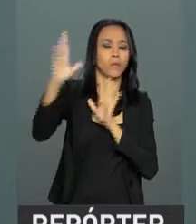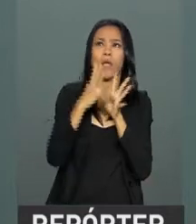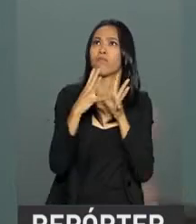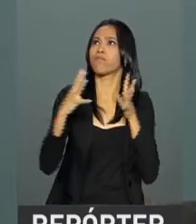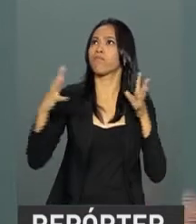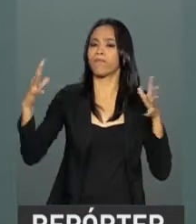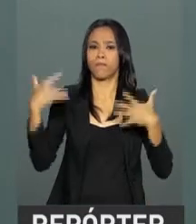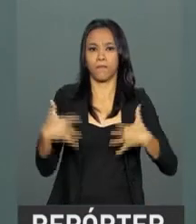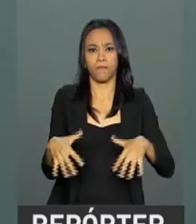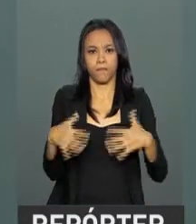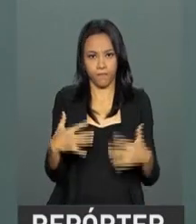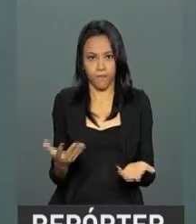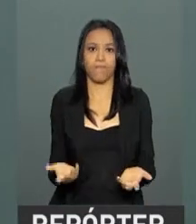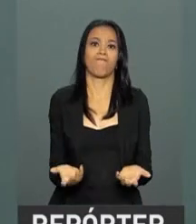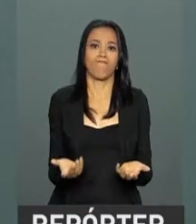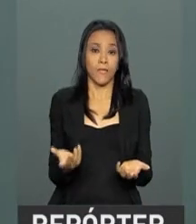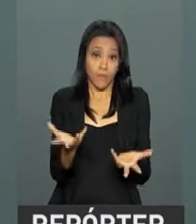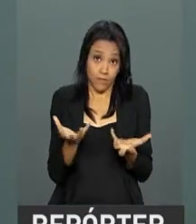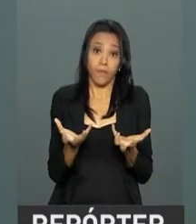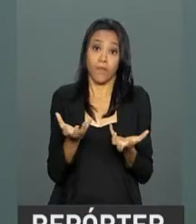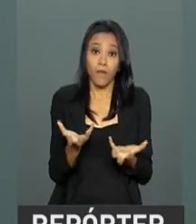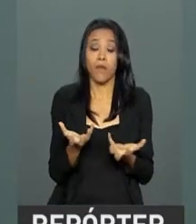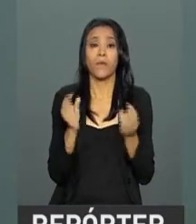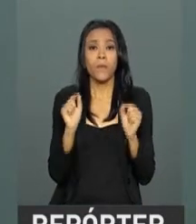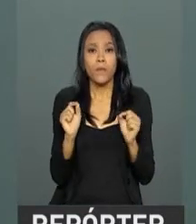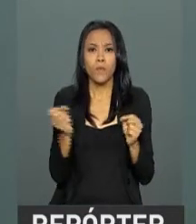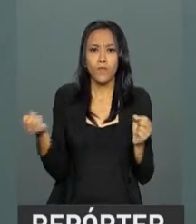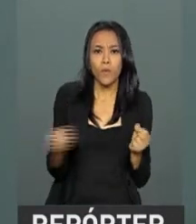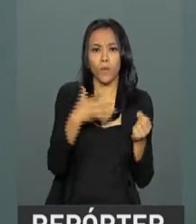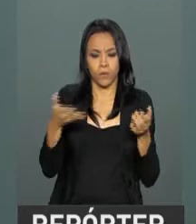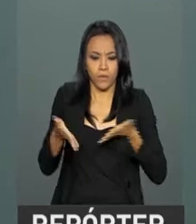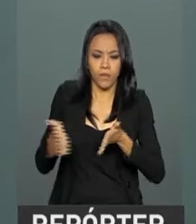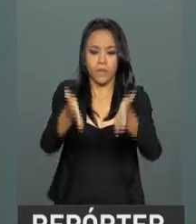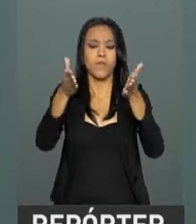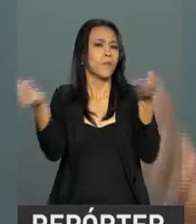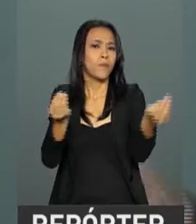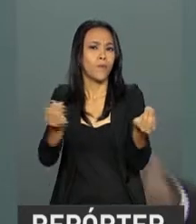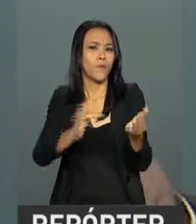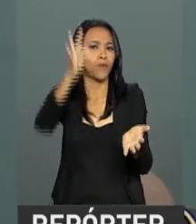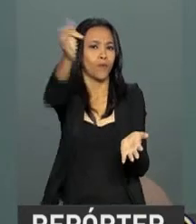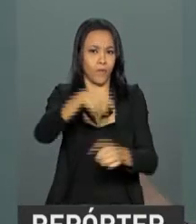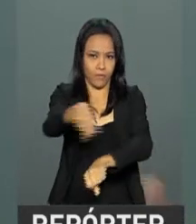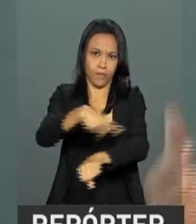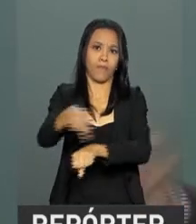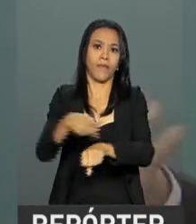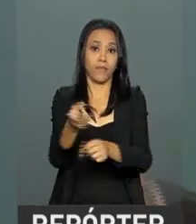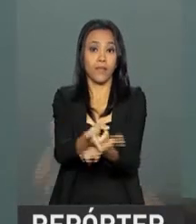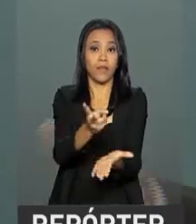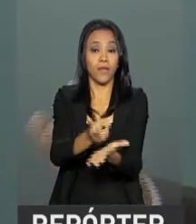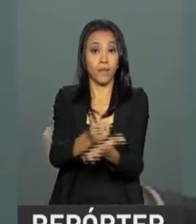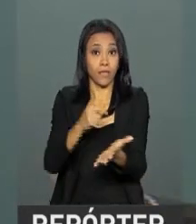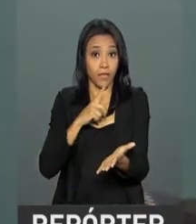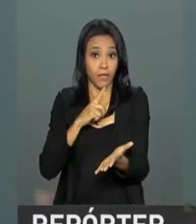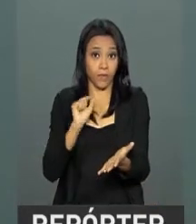e que é vivo e que quer construir um novo caminho com relação ao futuro fundado há aquele